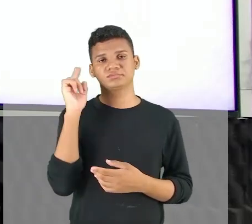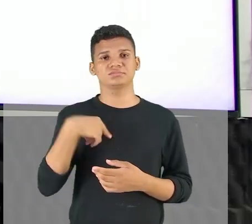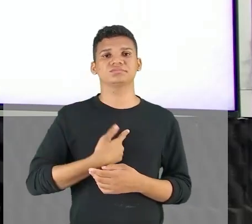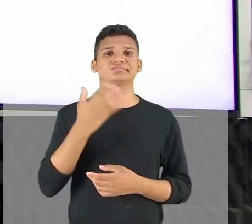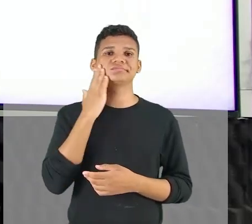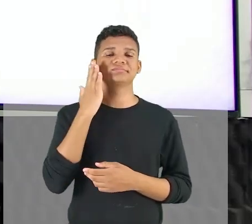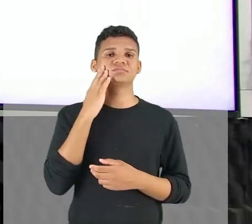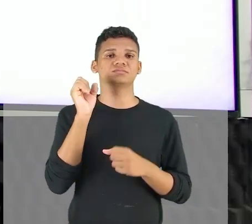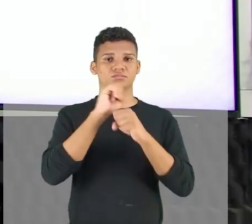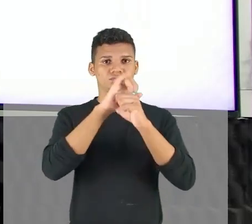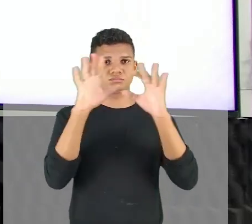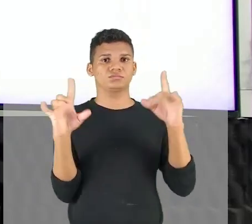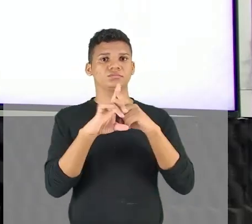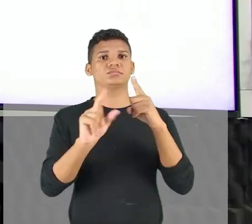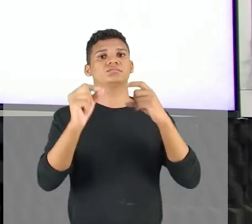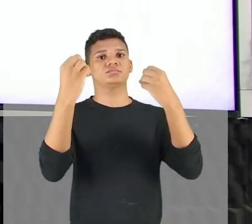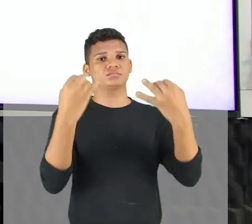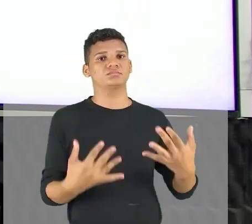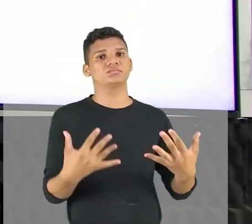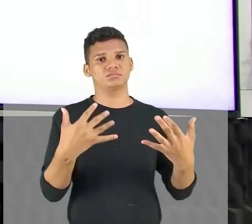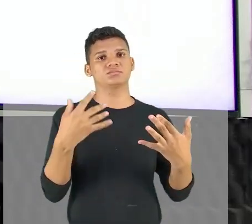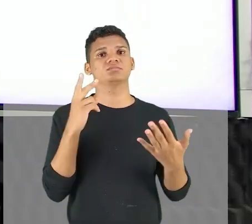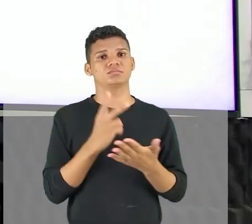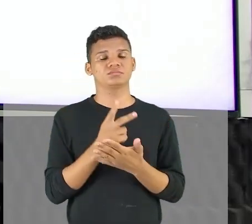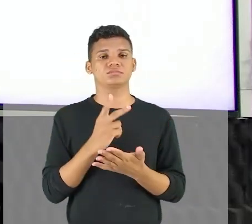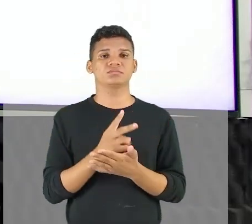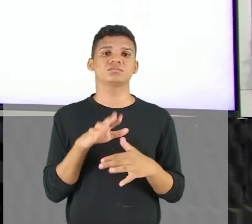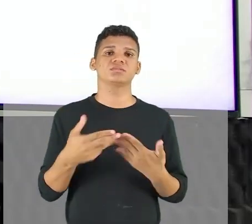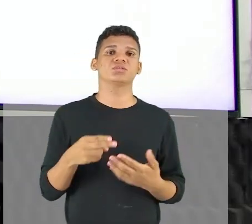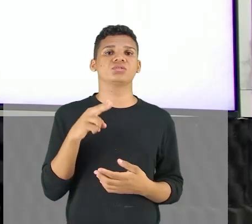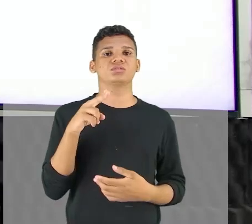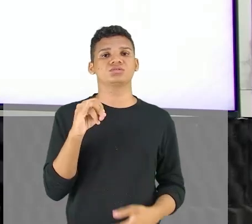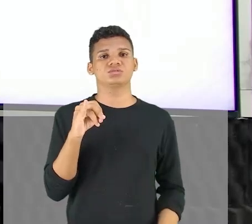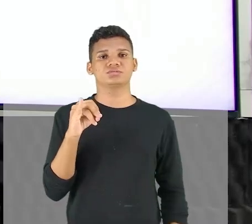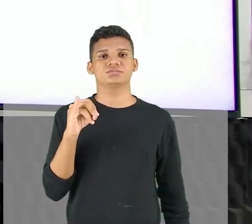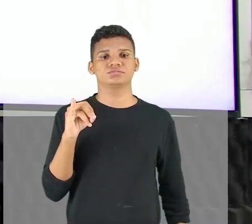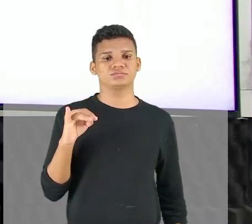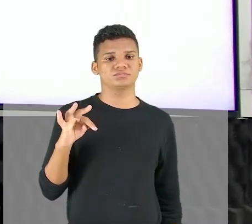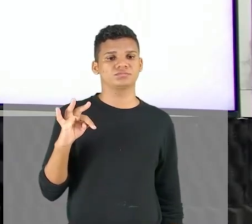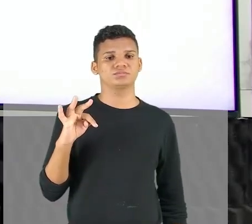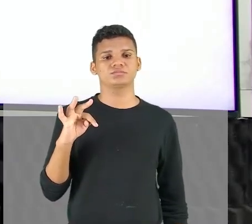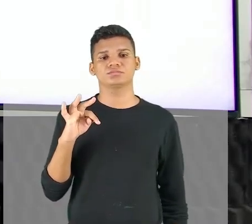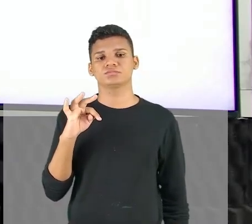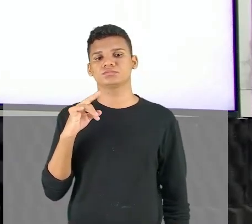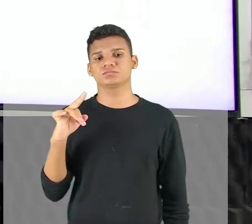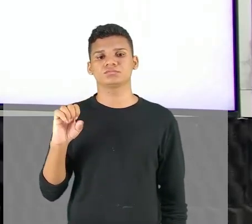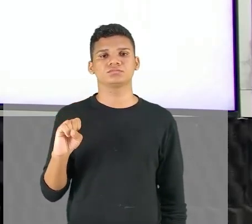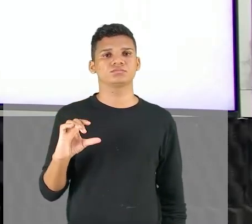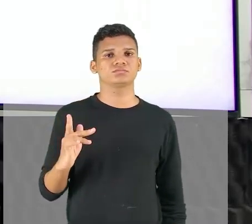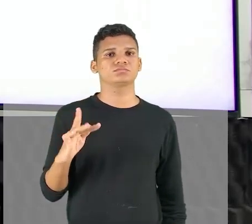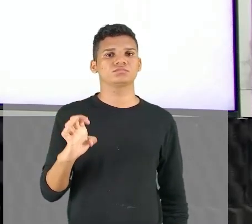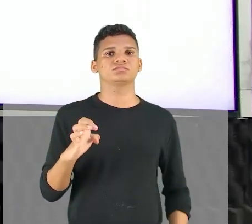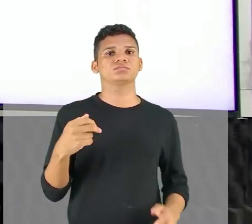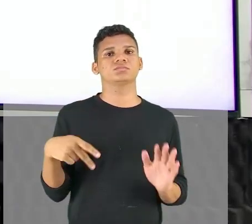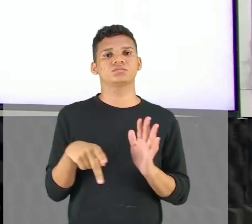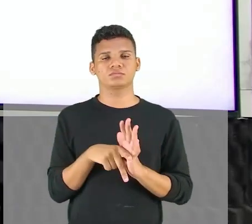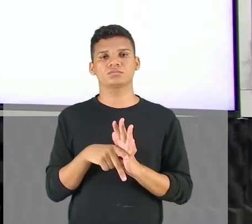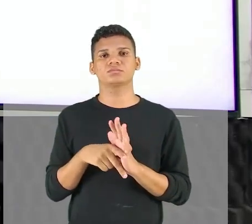compreender também o que Nietzsche está querendo dizer aqui, o Nietzsche, né, na sua obra A Genealogia da